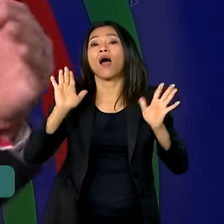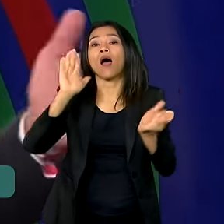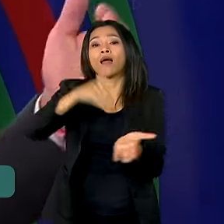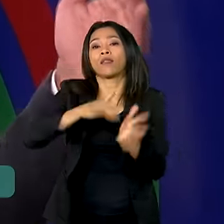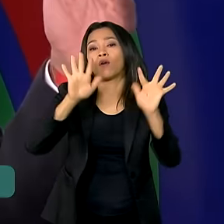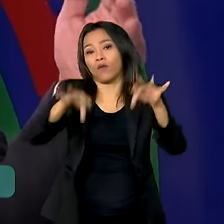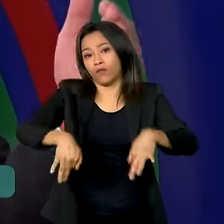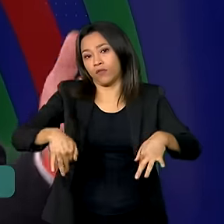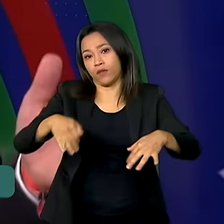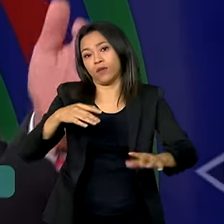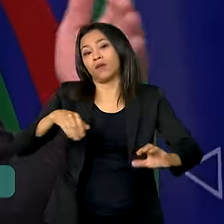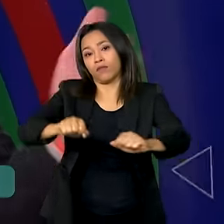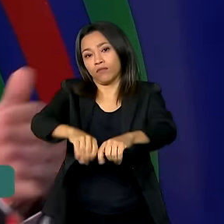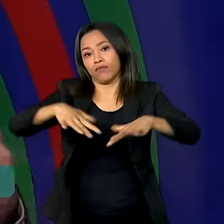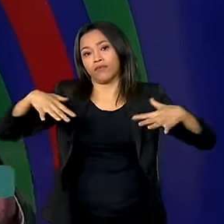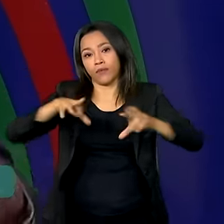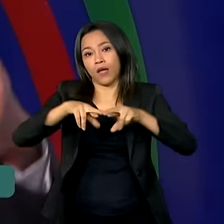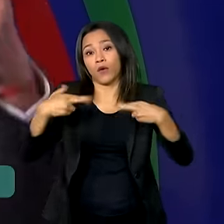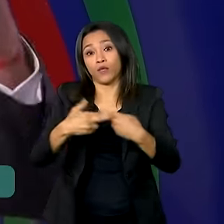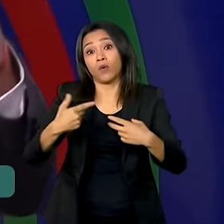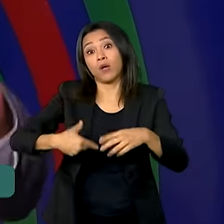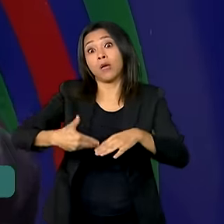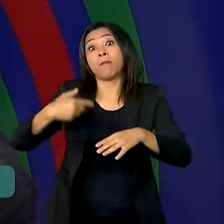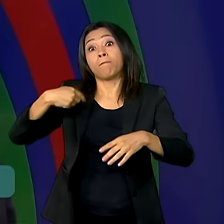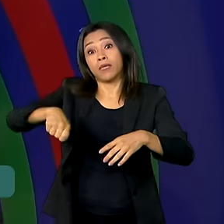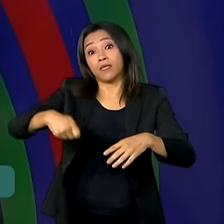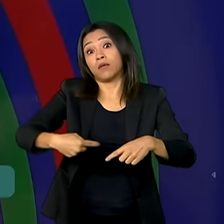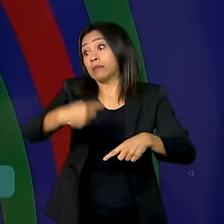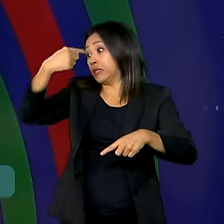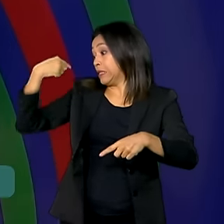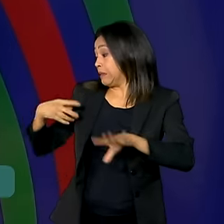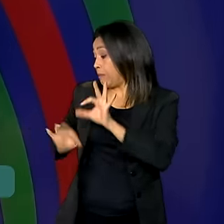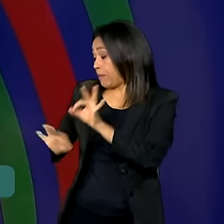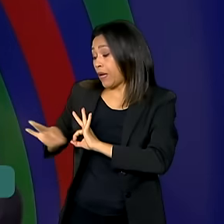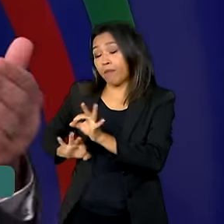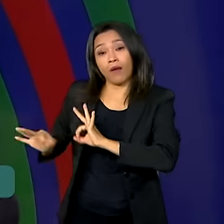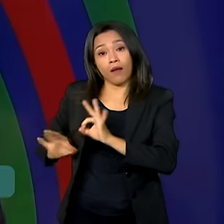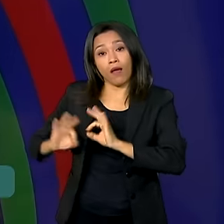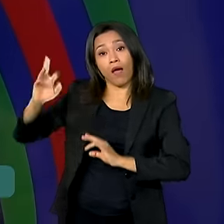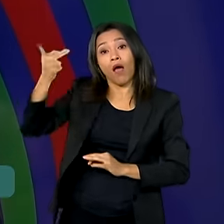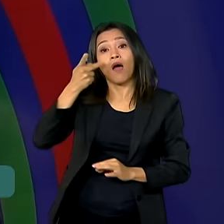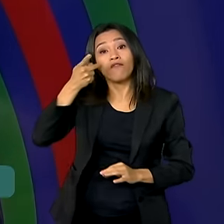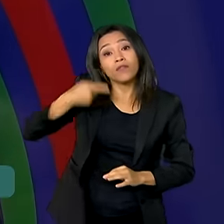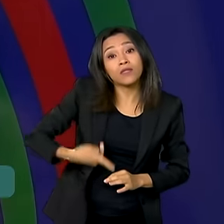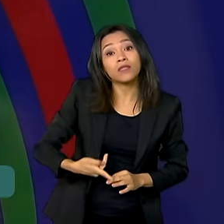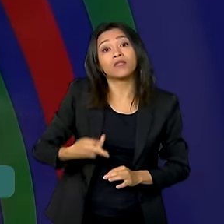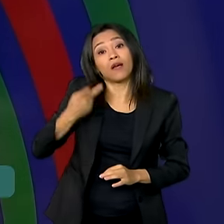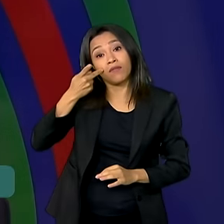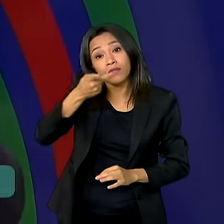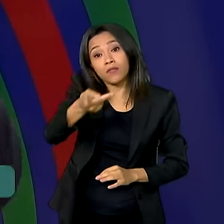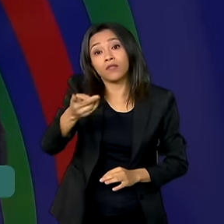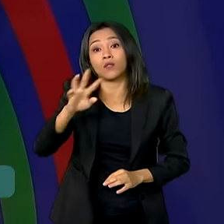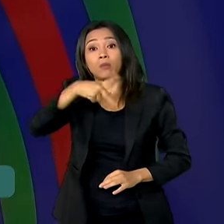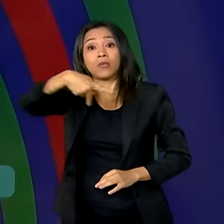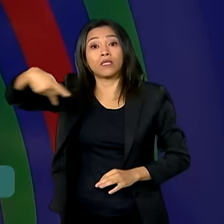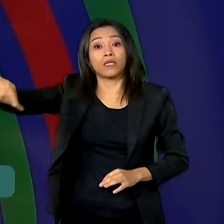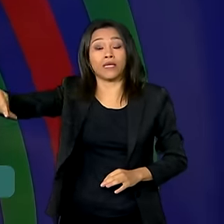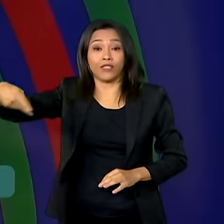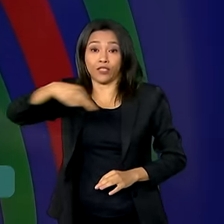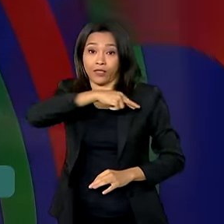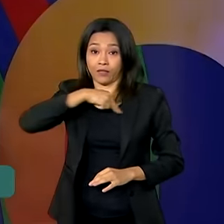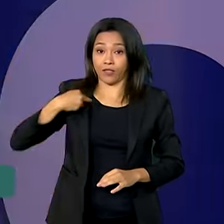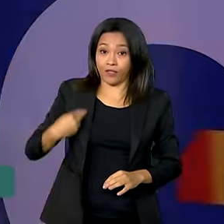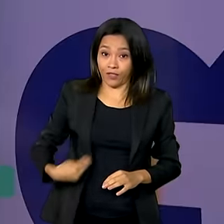gente precisa preparar lá em Brasília a recepção do Xi Jinping, que vai ter o presidente da China, vai fazer uma